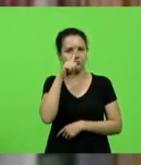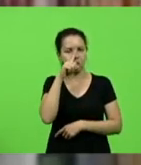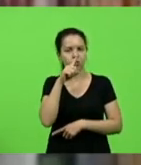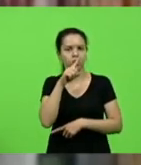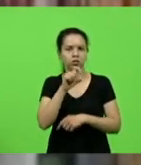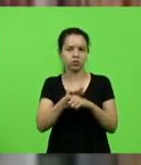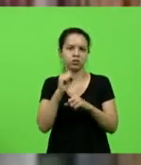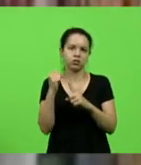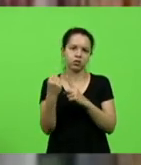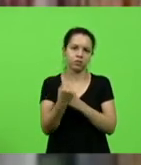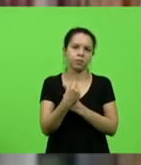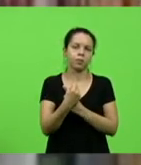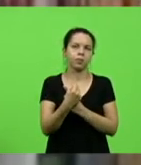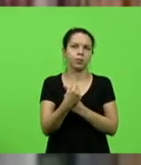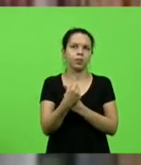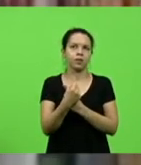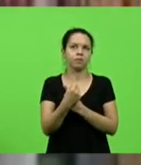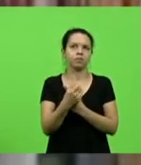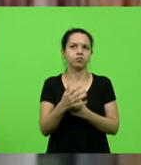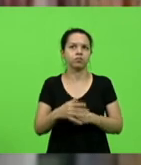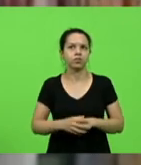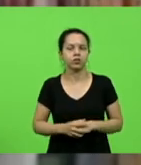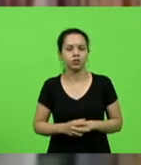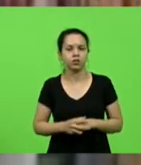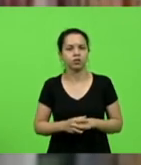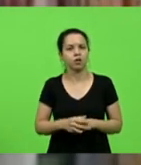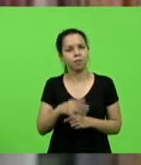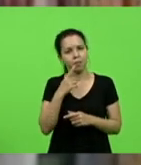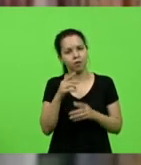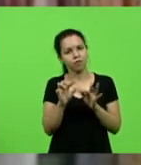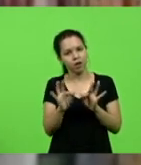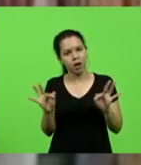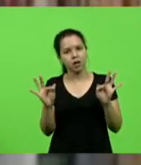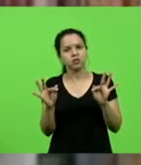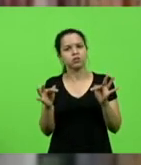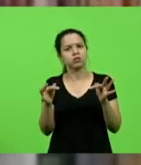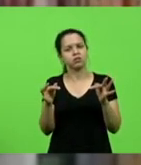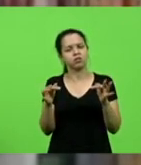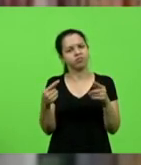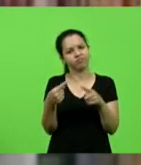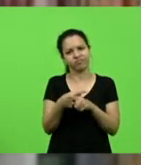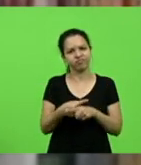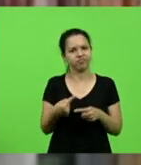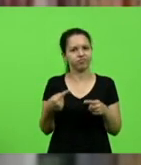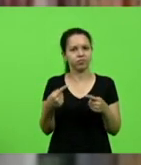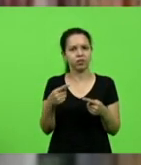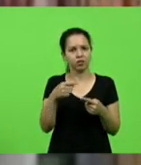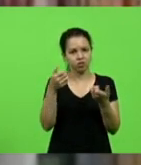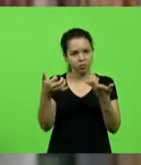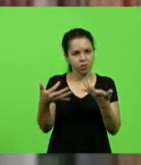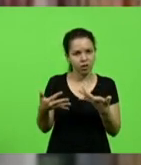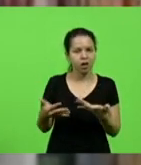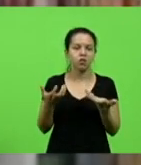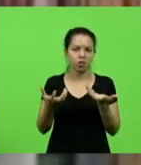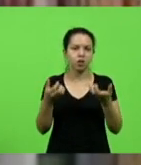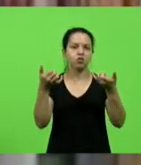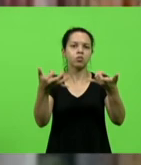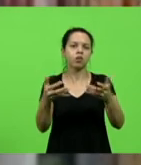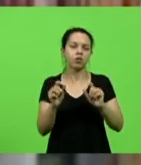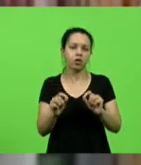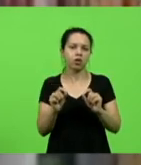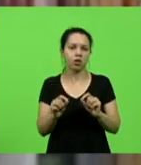frases bastante inconvenientes que foram expressadas em relação a essas famílias, eu gostaria de pontuar que Paulo